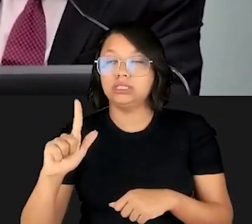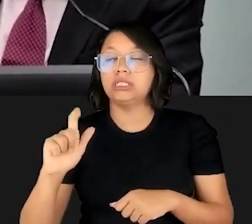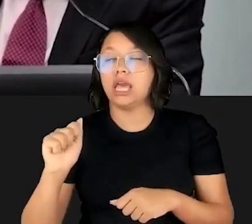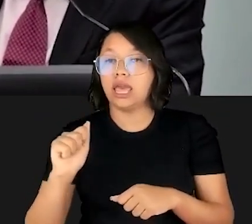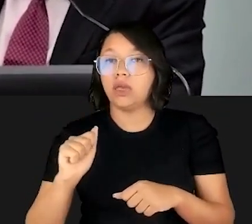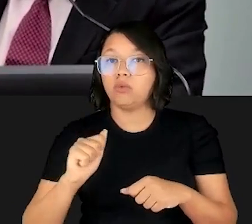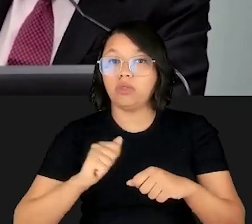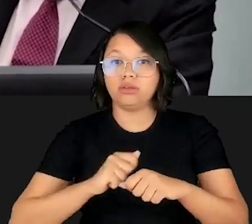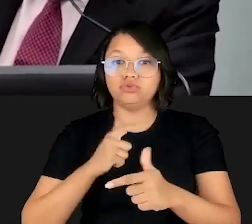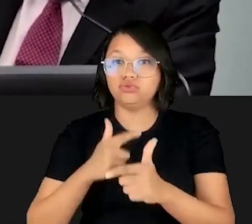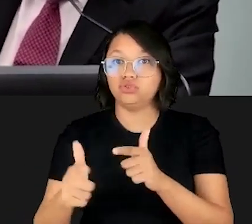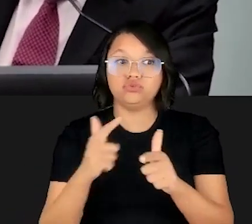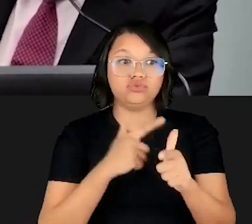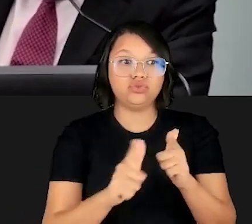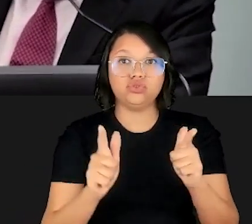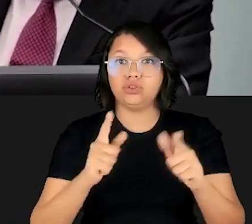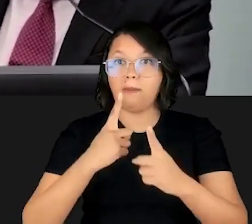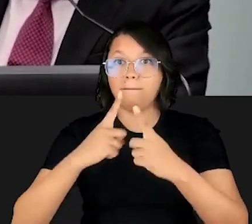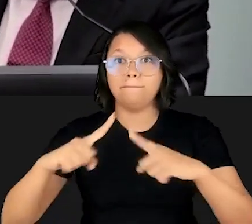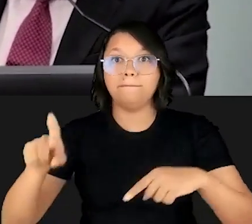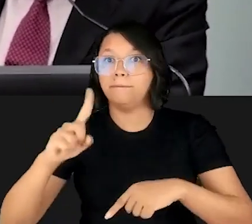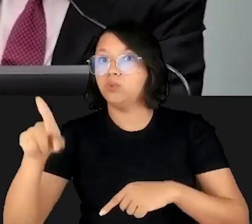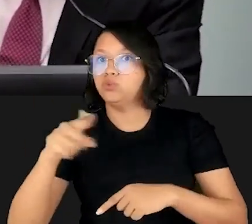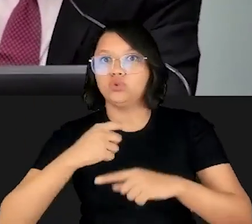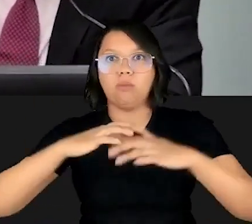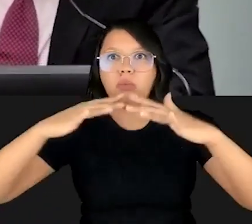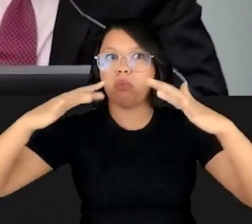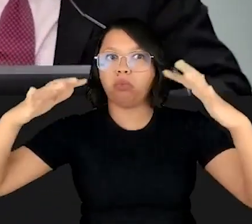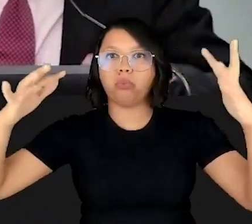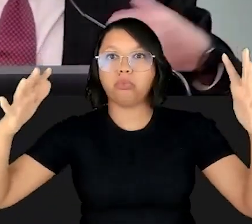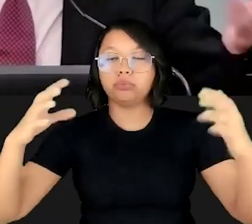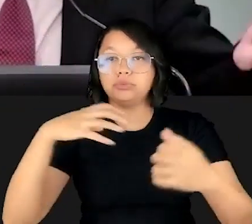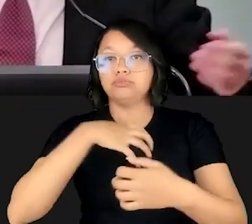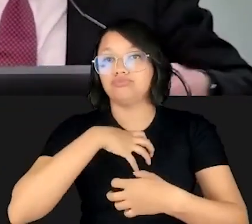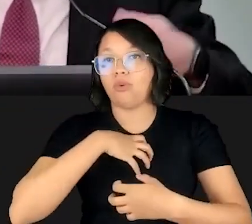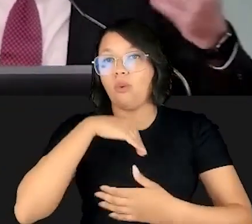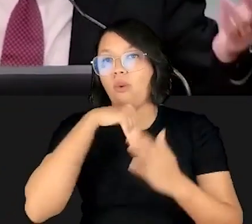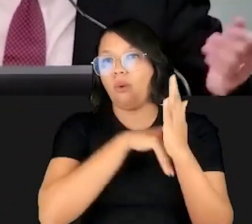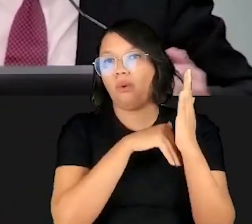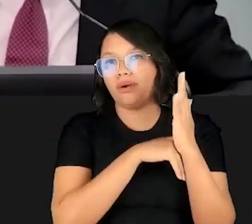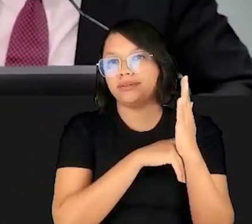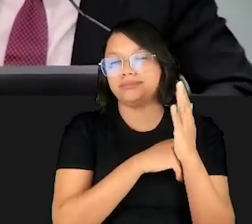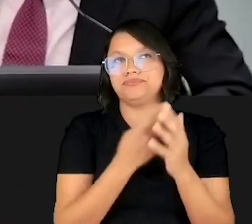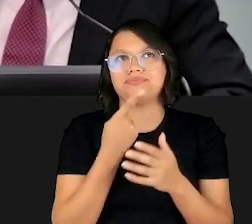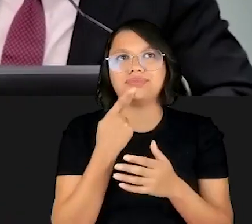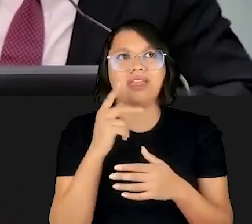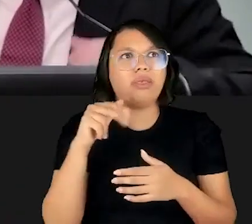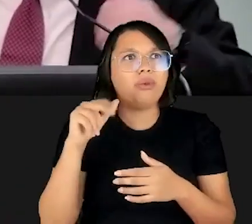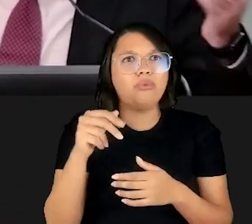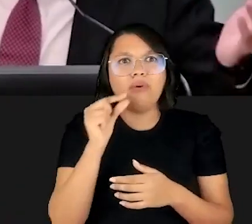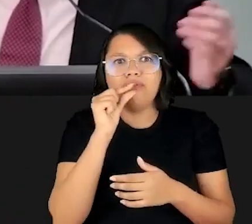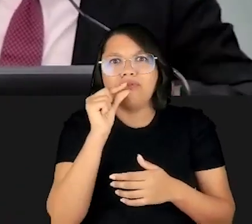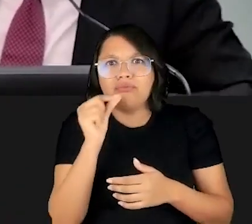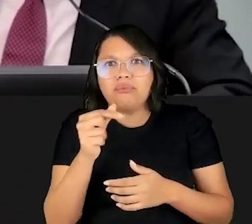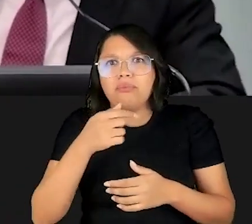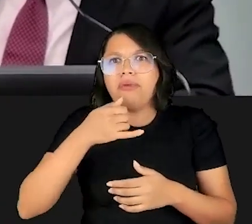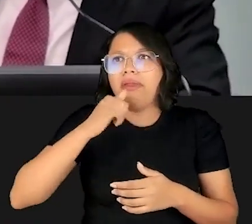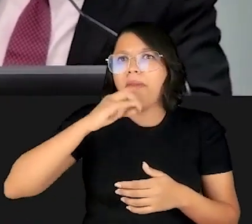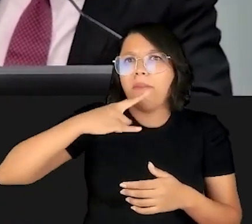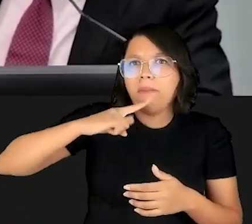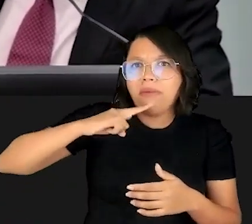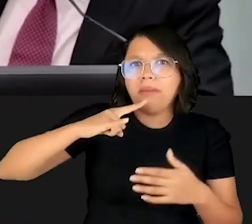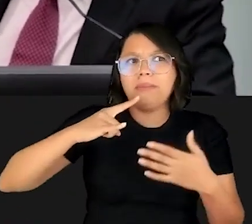infelizmente, vir com um problema e gerar o câncer. Então, a pessoa fala: nunca fumei, nunca bebi, pratico